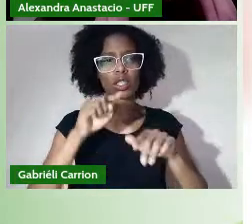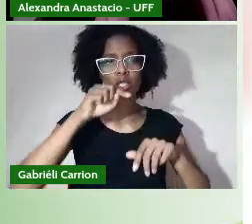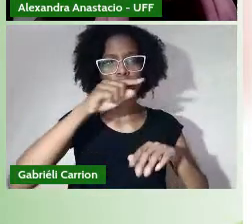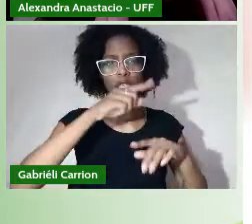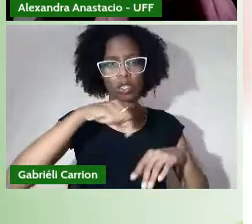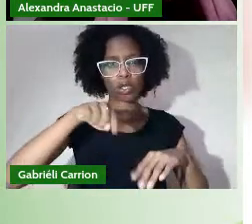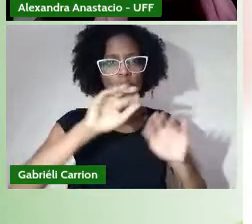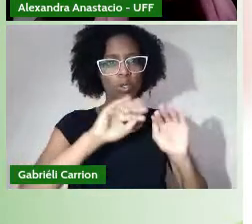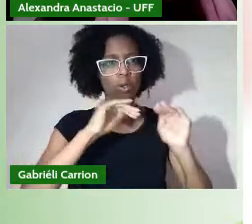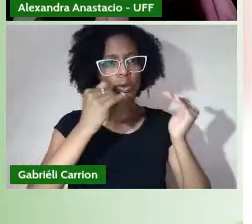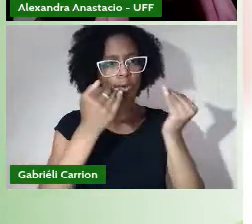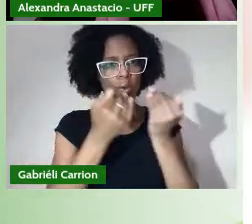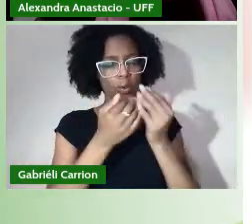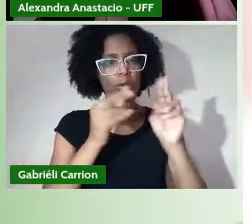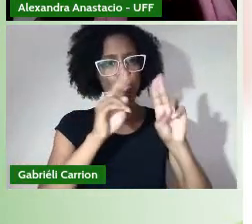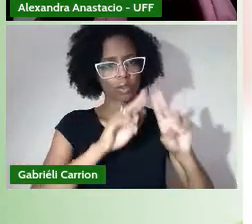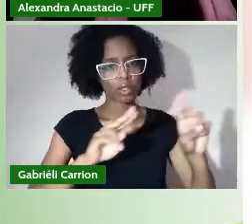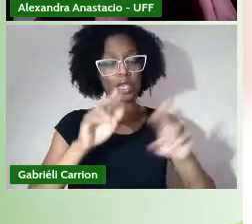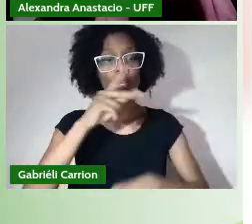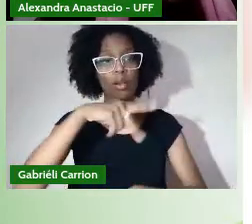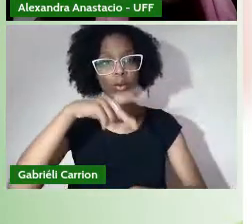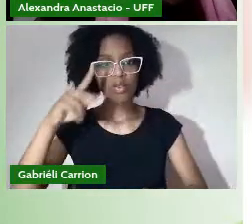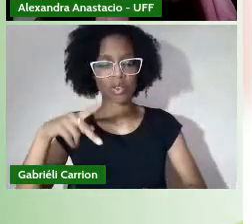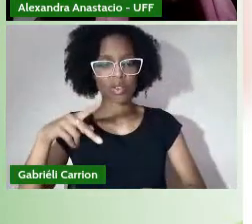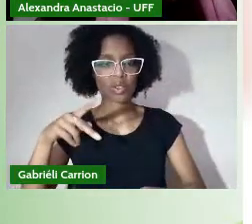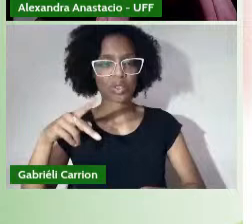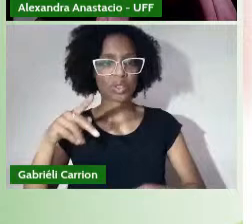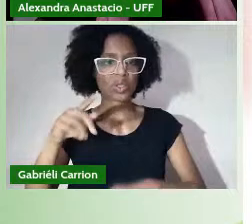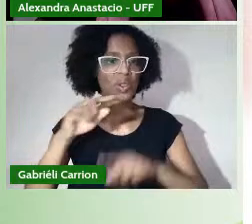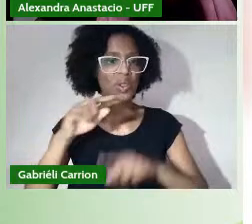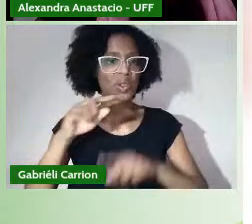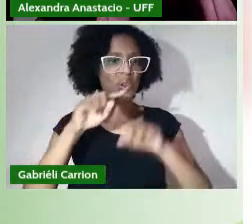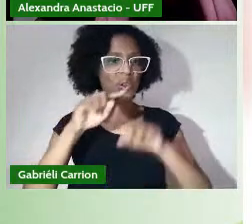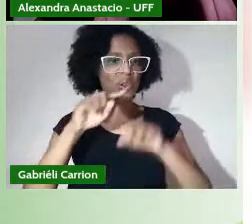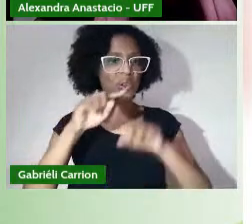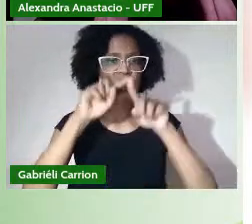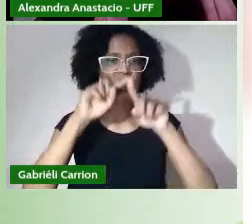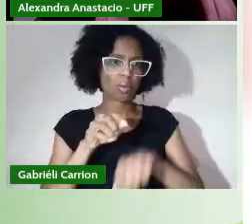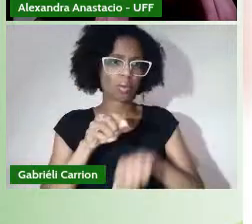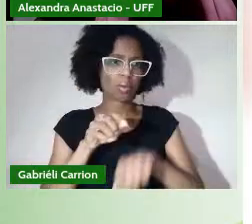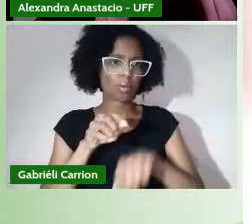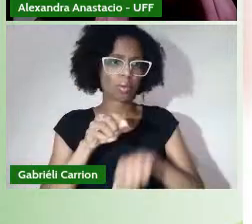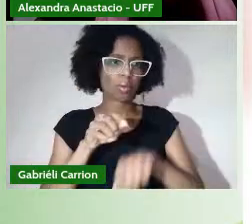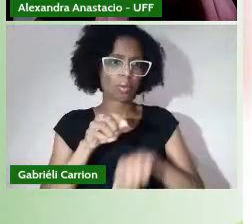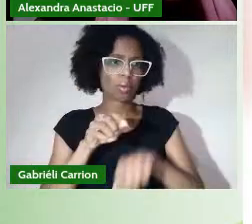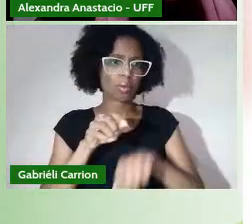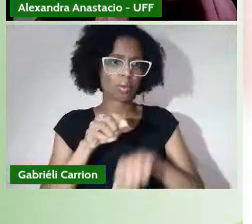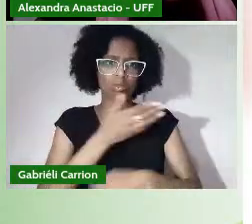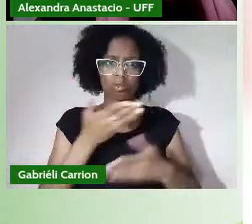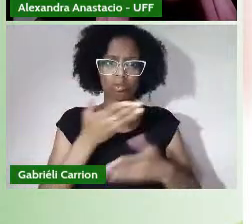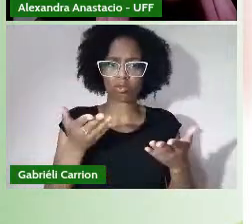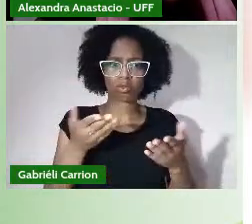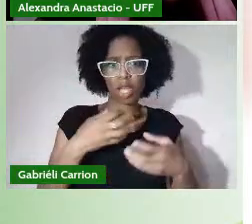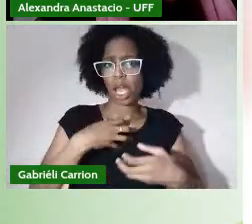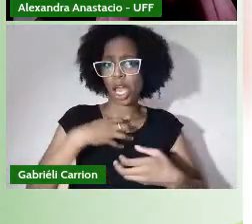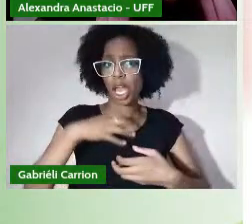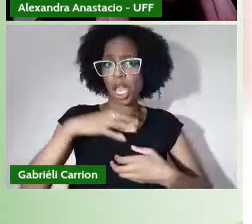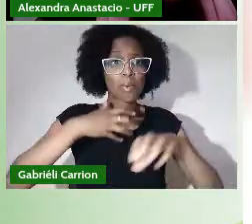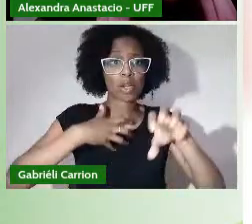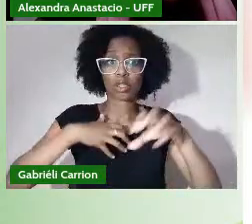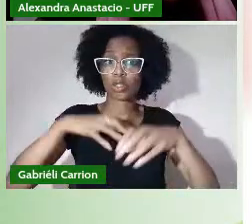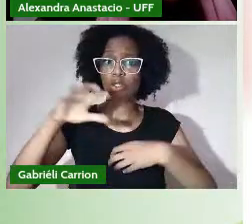universitária, professores, servidores, e até estudantes também, porque a empatia ela se estabelece nessas diferentes relações